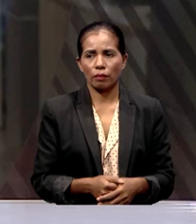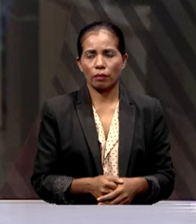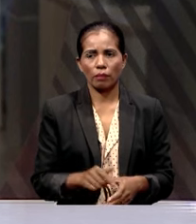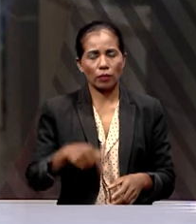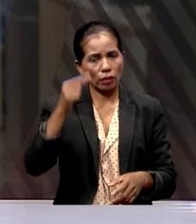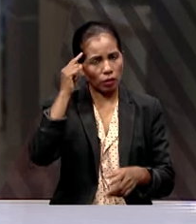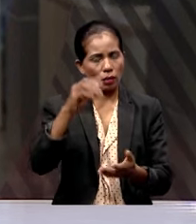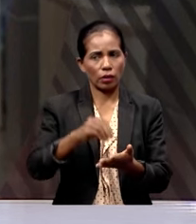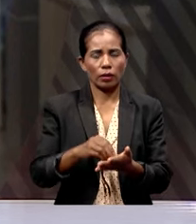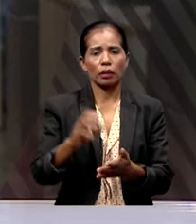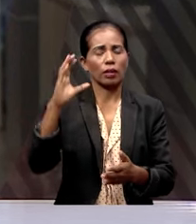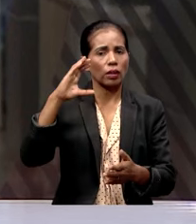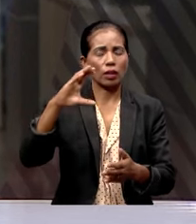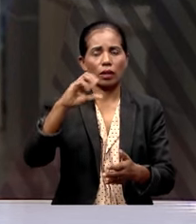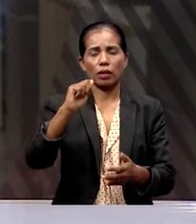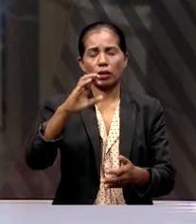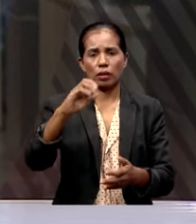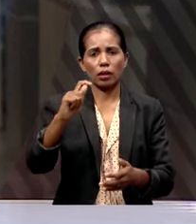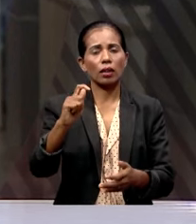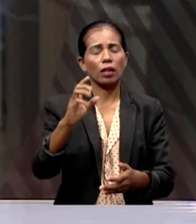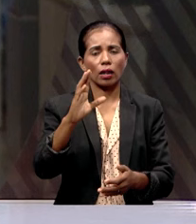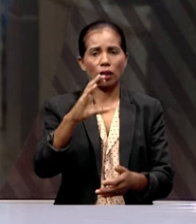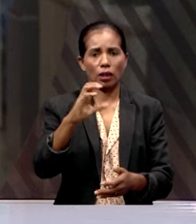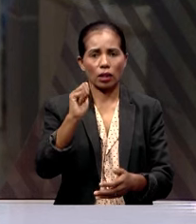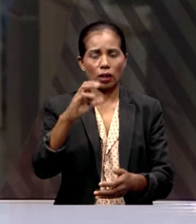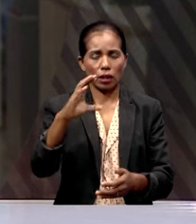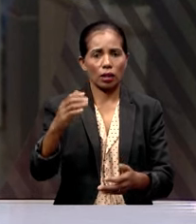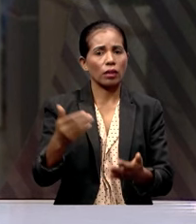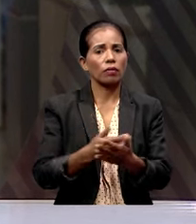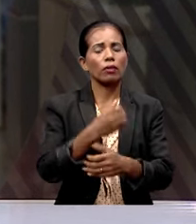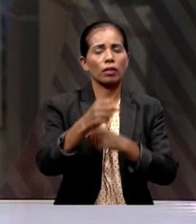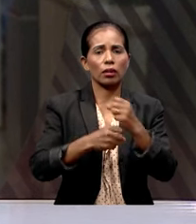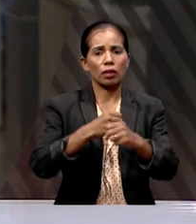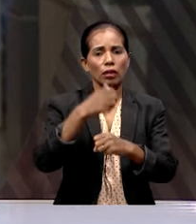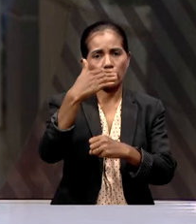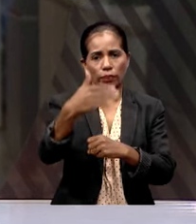governo se propõe a falar candidato comissário Funcak e a Tina Nguyen.